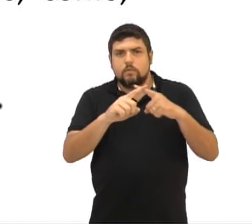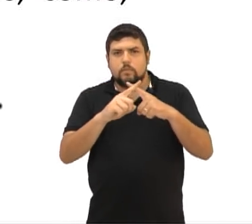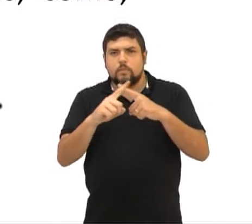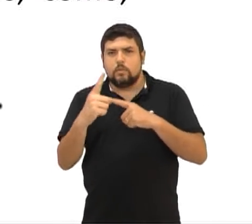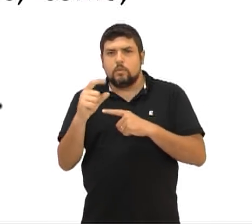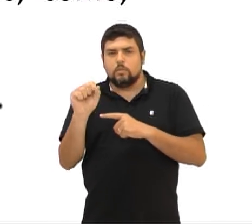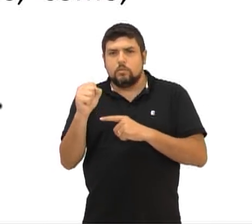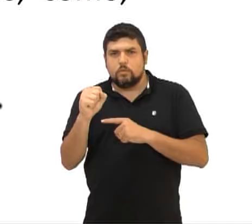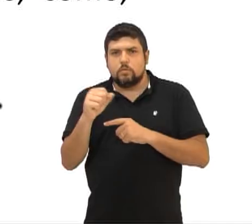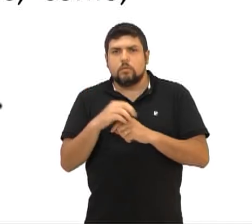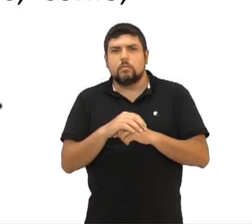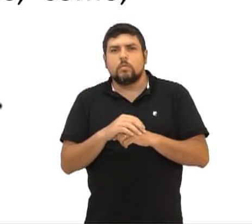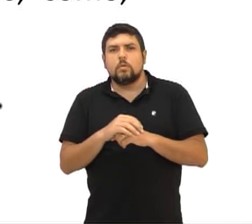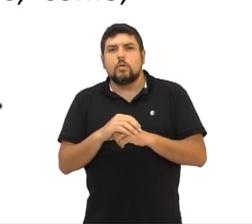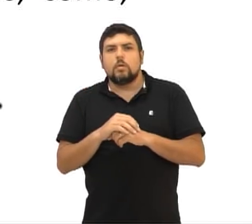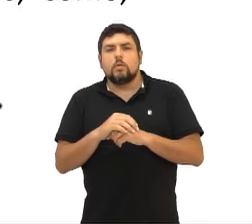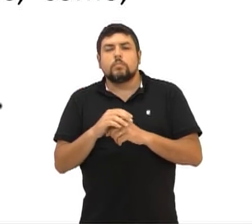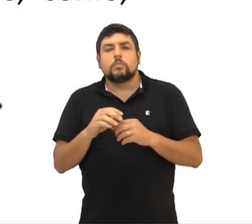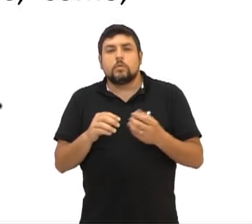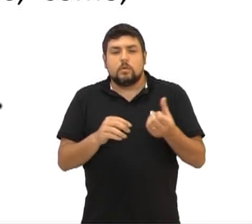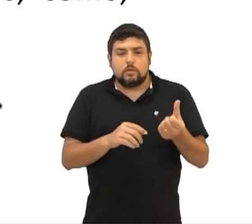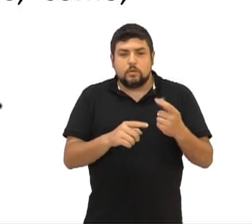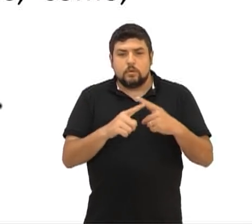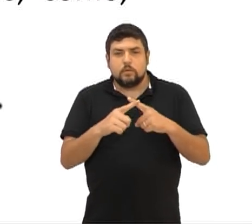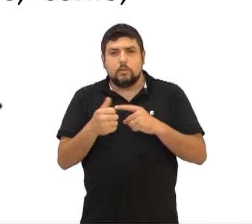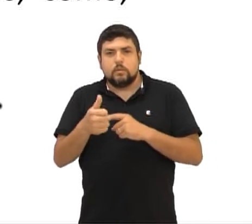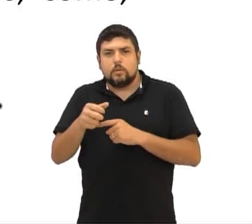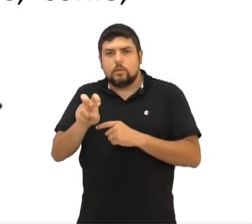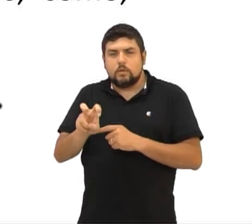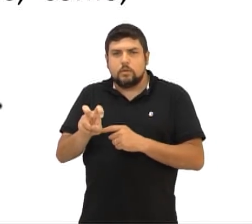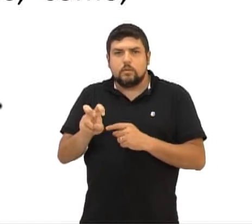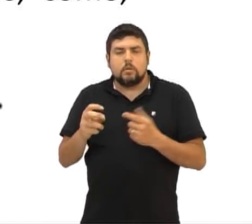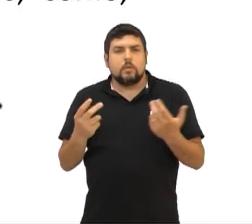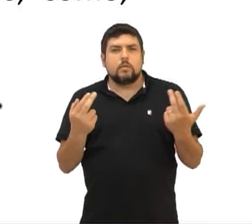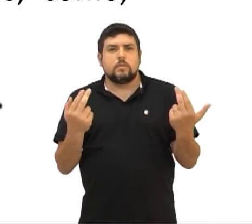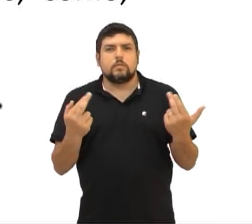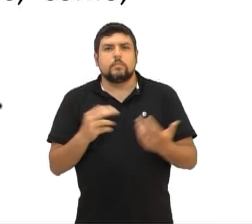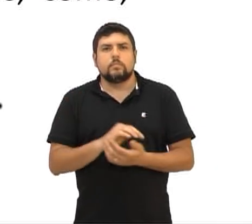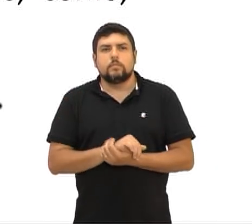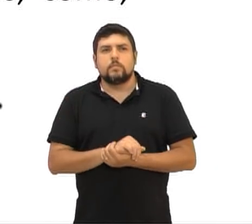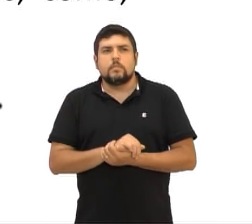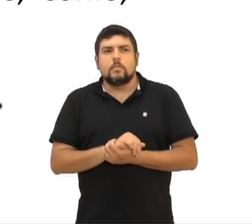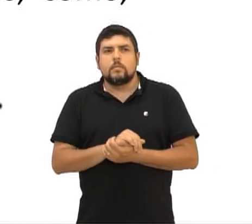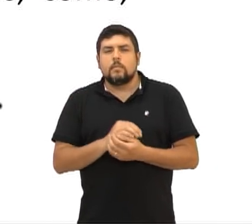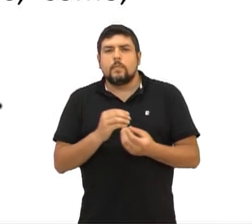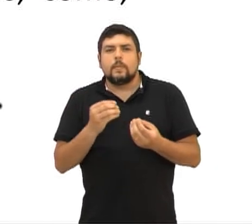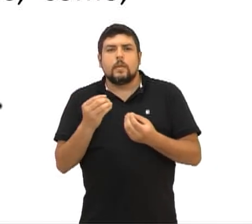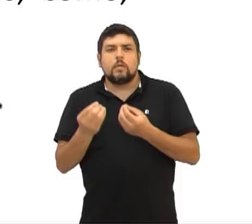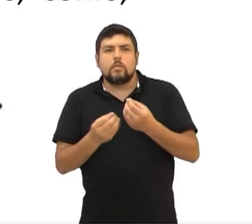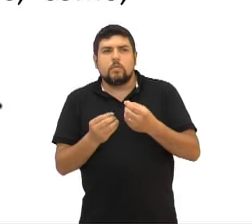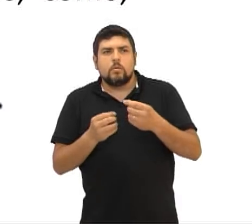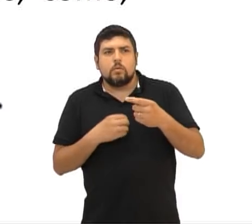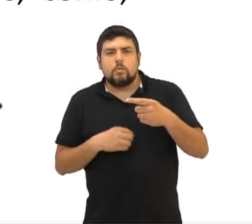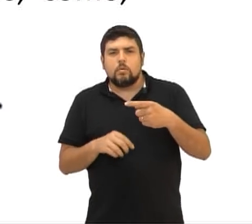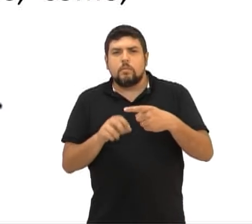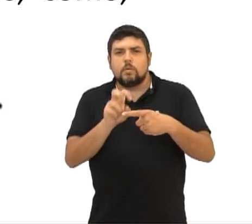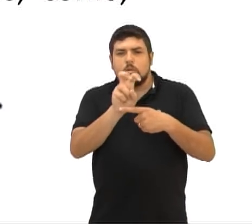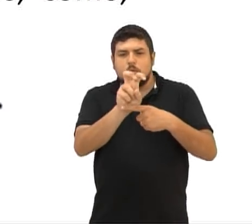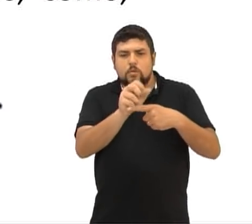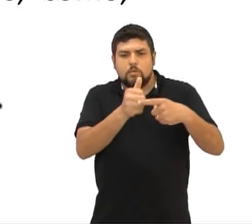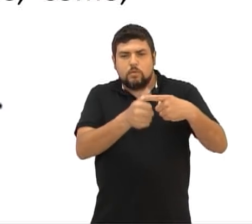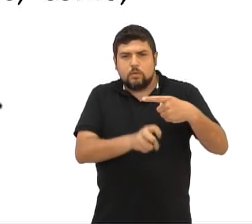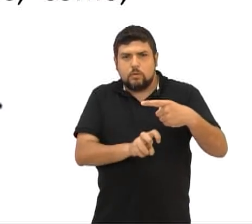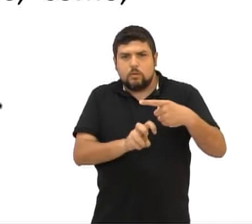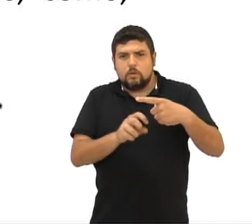é igual a 6 vezes 15. Podemos escrever outras proporções envolvendo esses